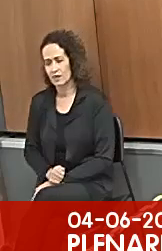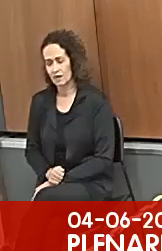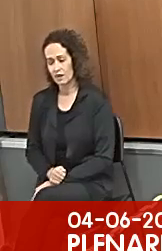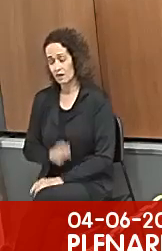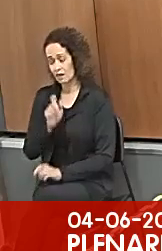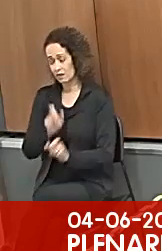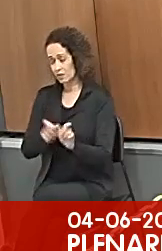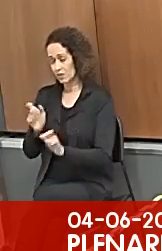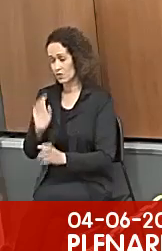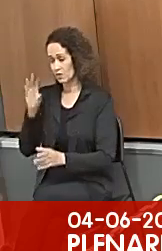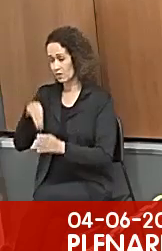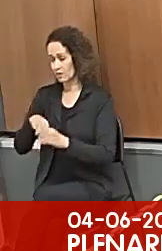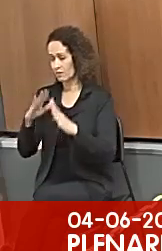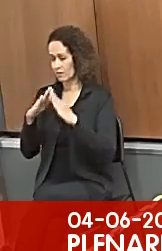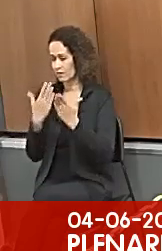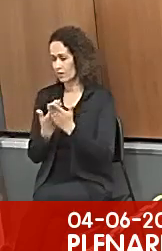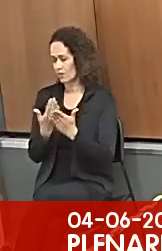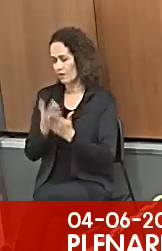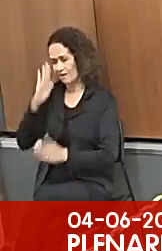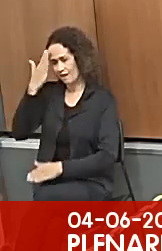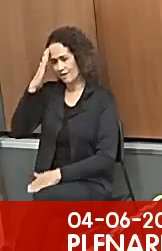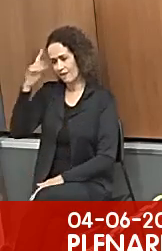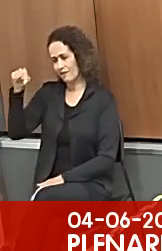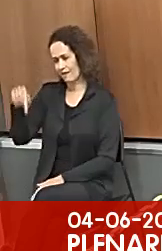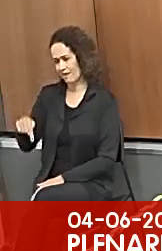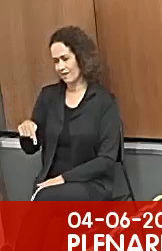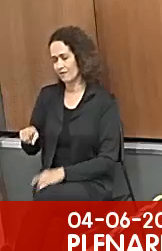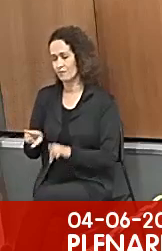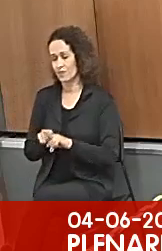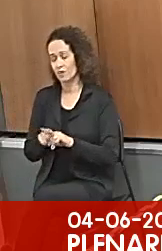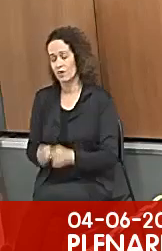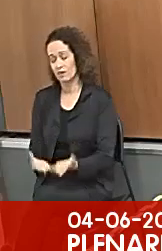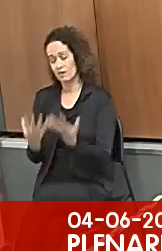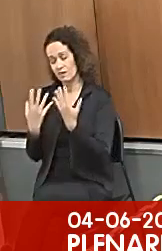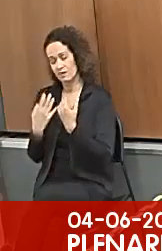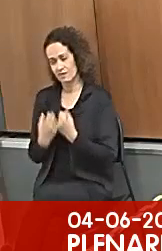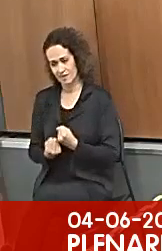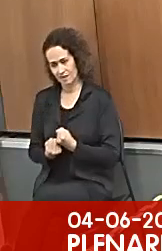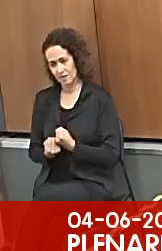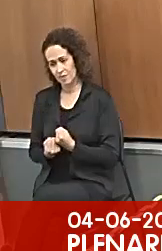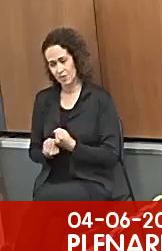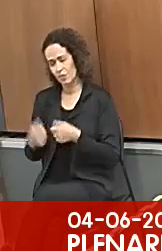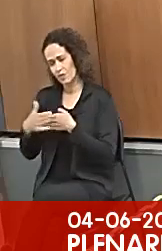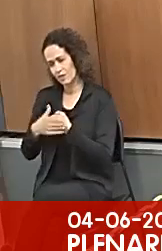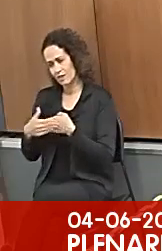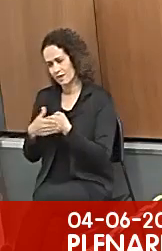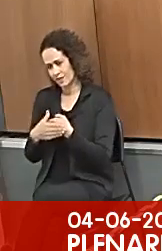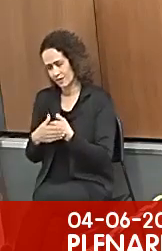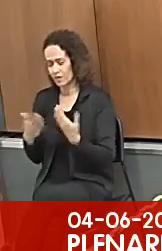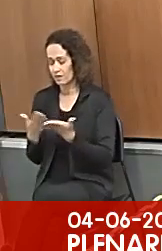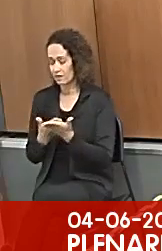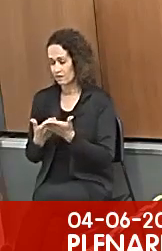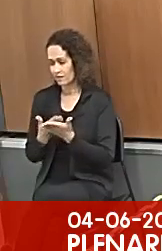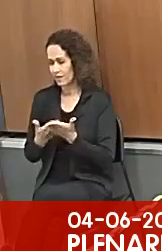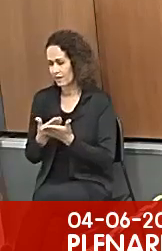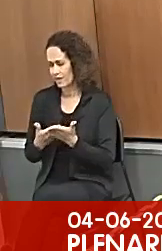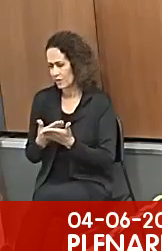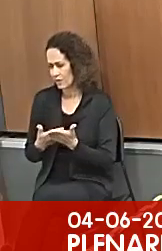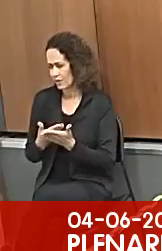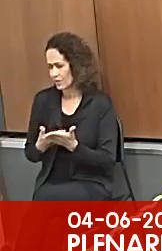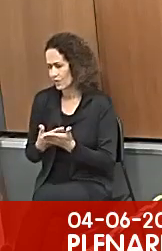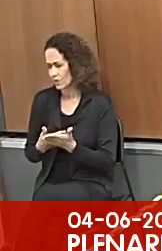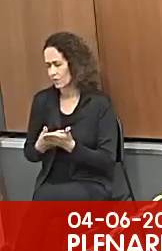ser absolvido com mais carinho, mais respeito. O tratamento e o diagnóstico, se for